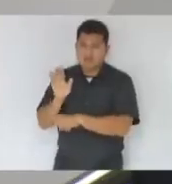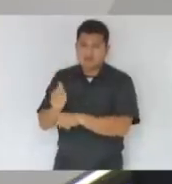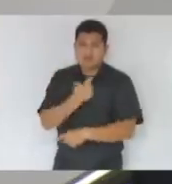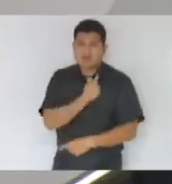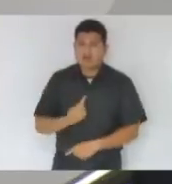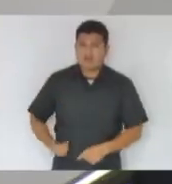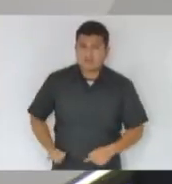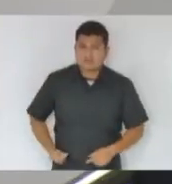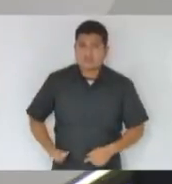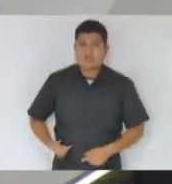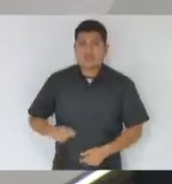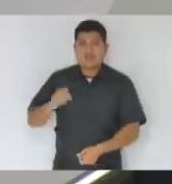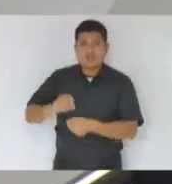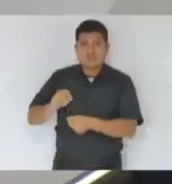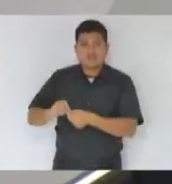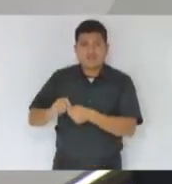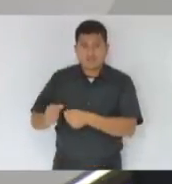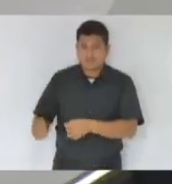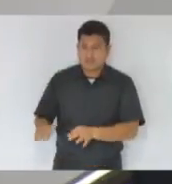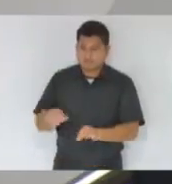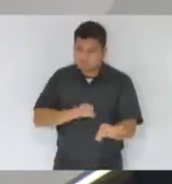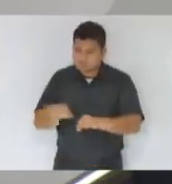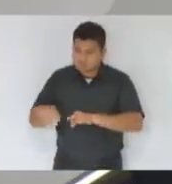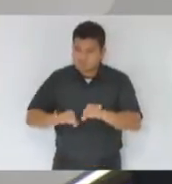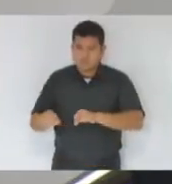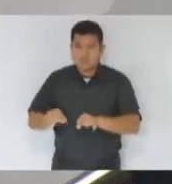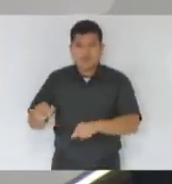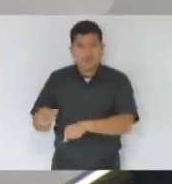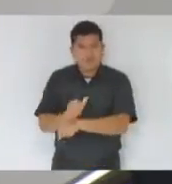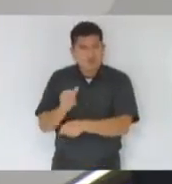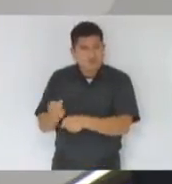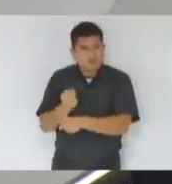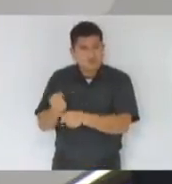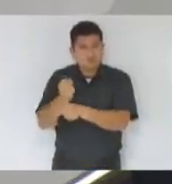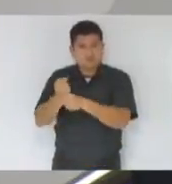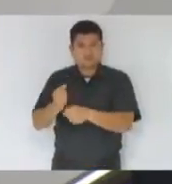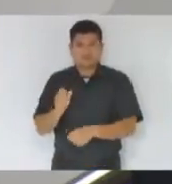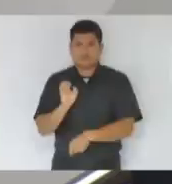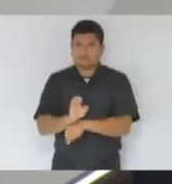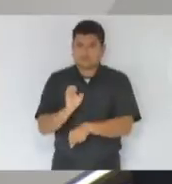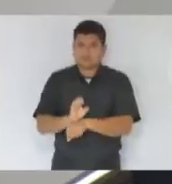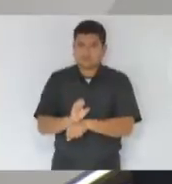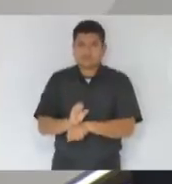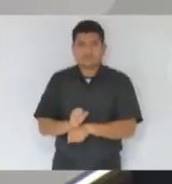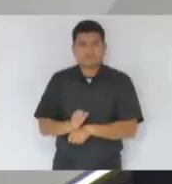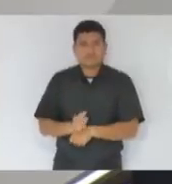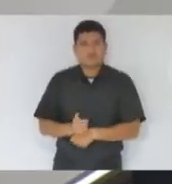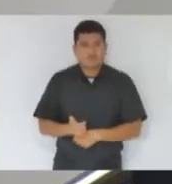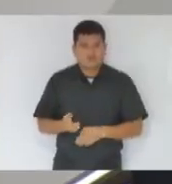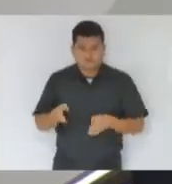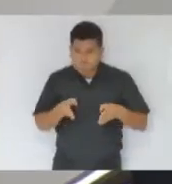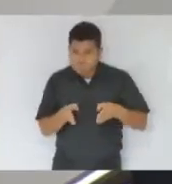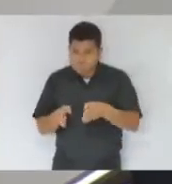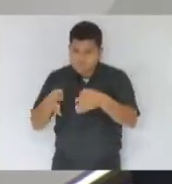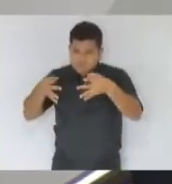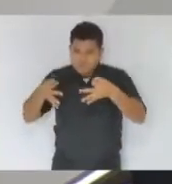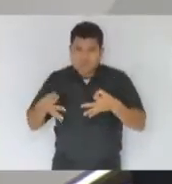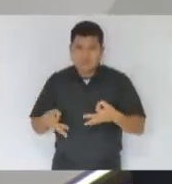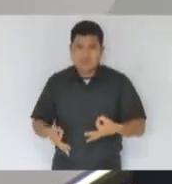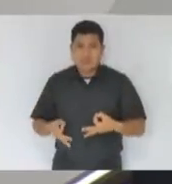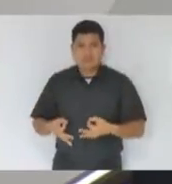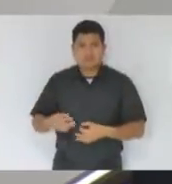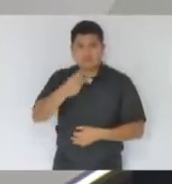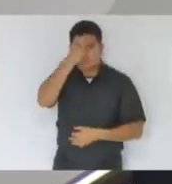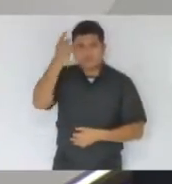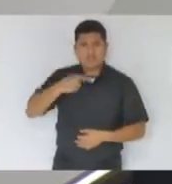a fazer a construção desse estado, estão querendo alinhar o que está incorreto, são pessoas com opinião e